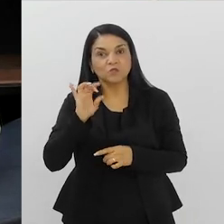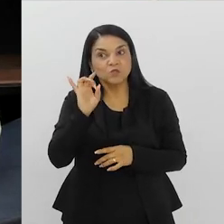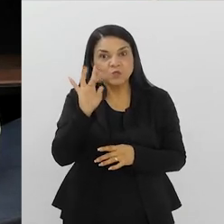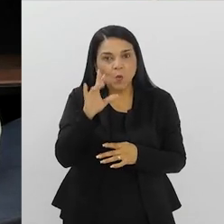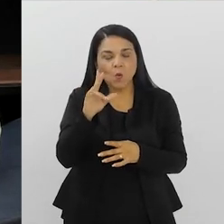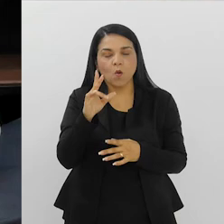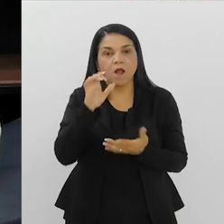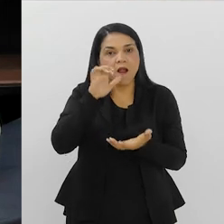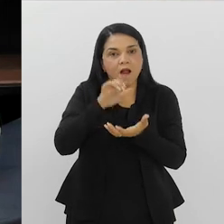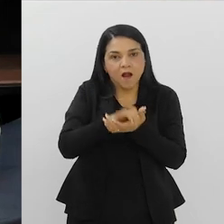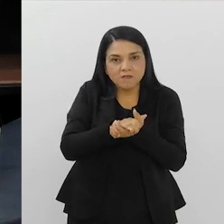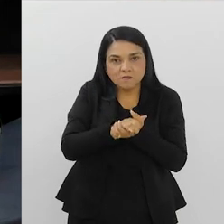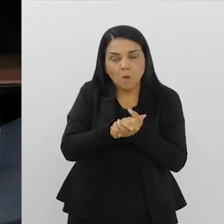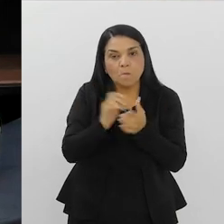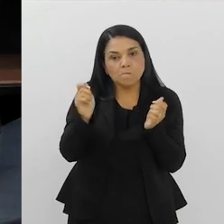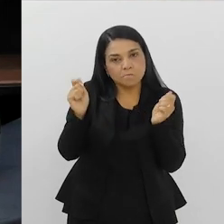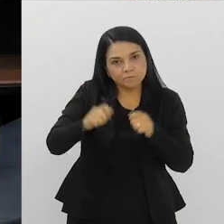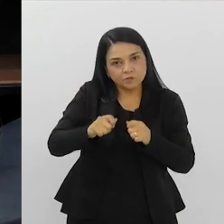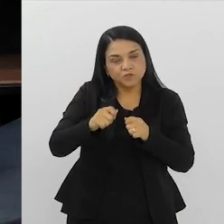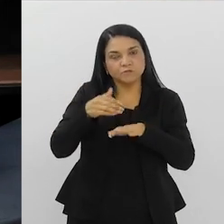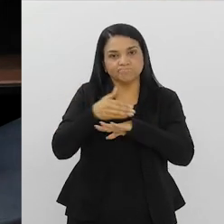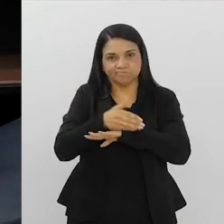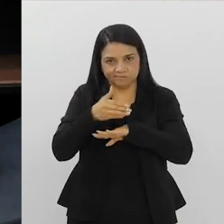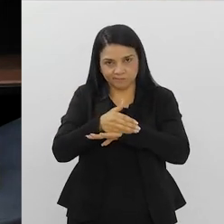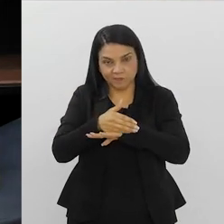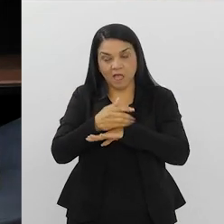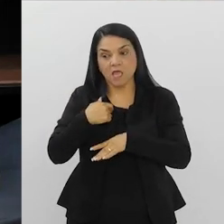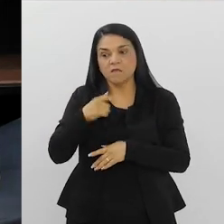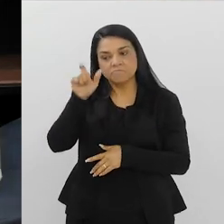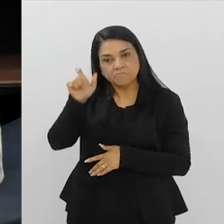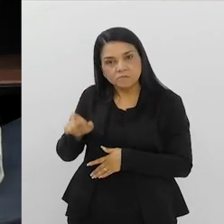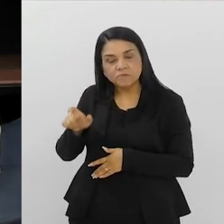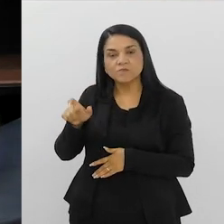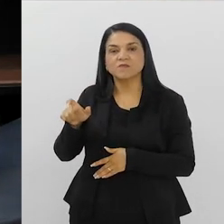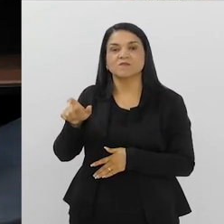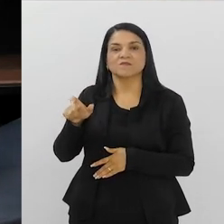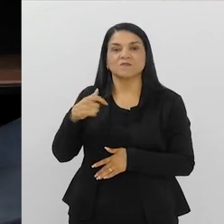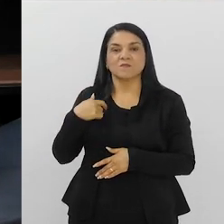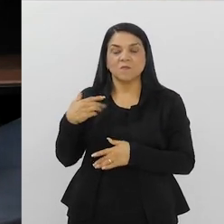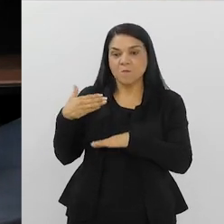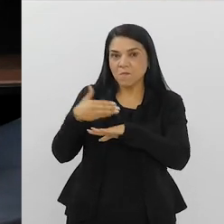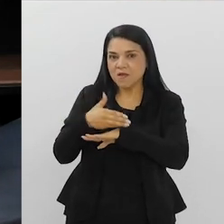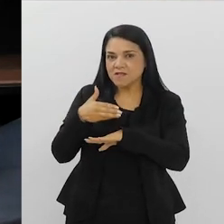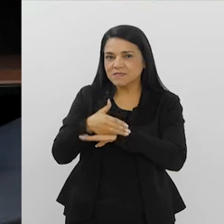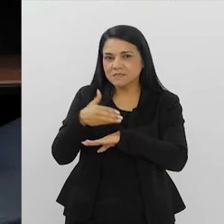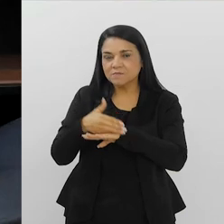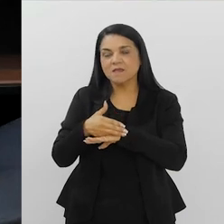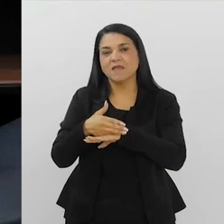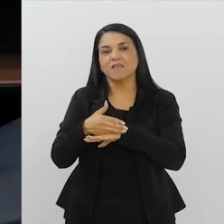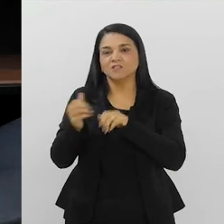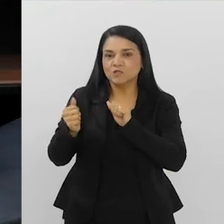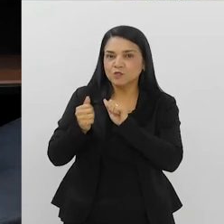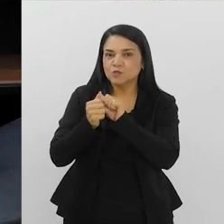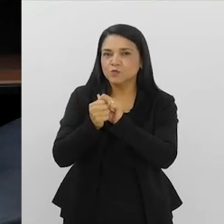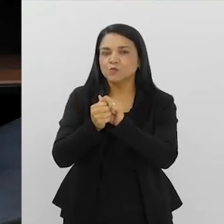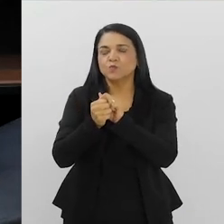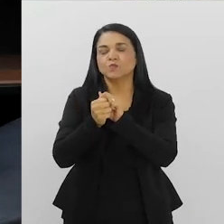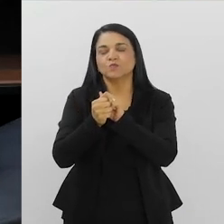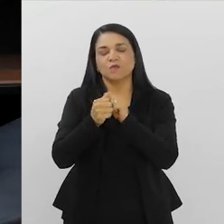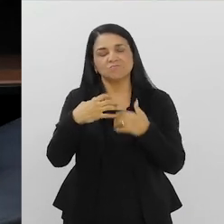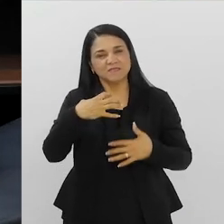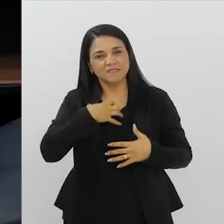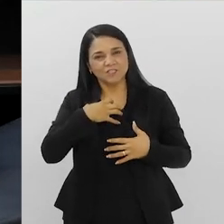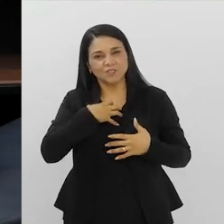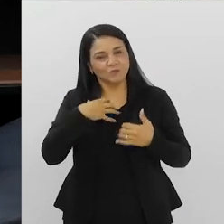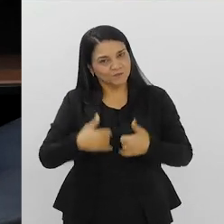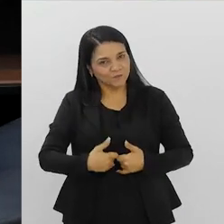vocês contaram essa história através de estruturas de esculturas de salas e